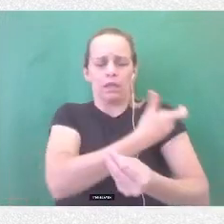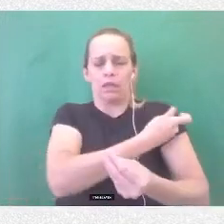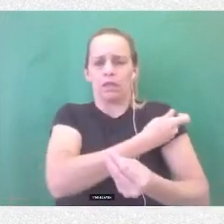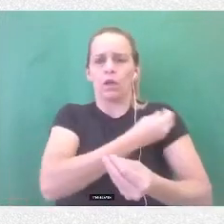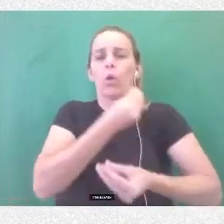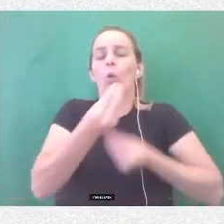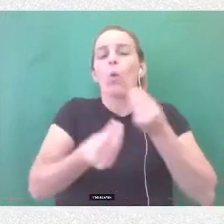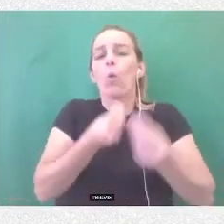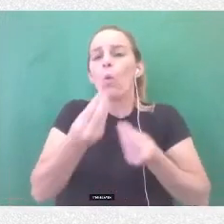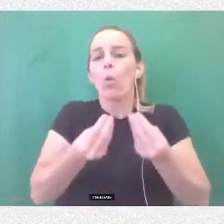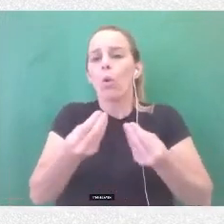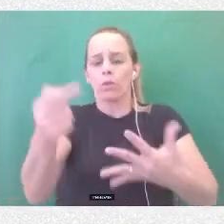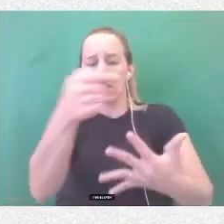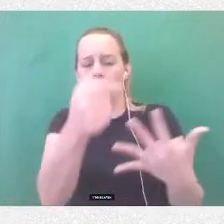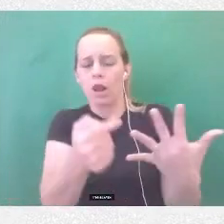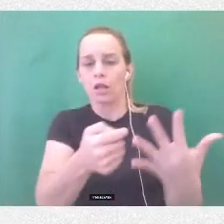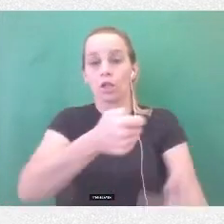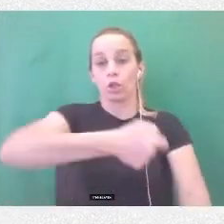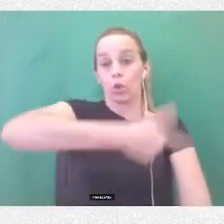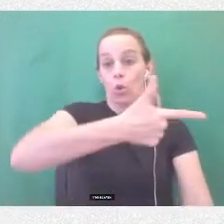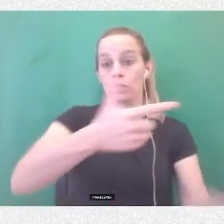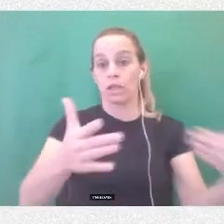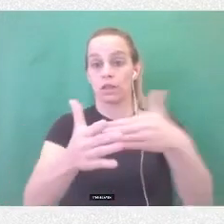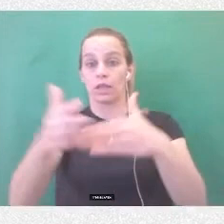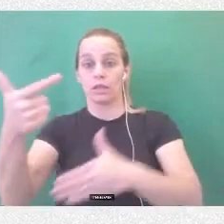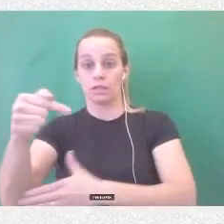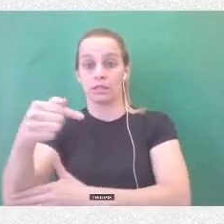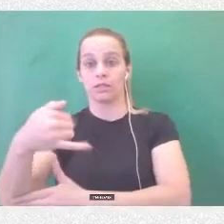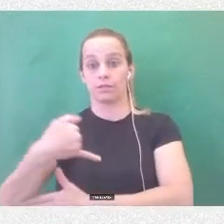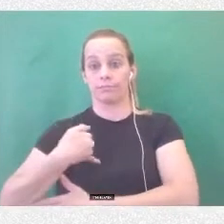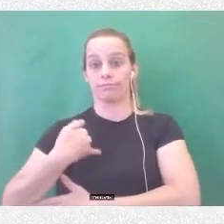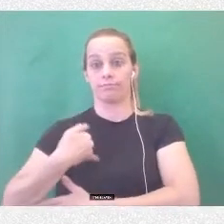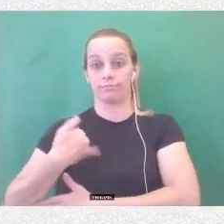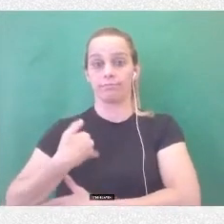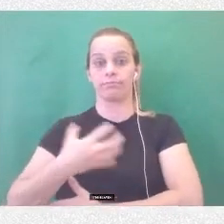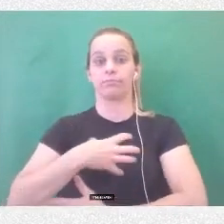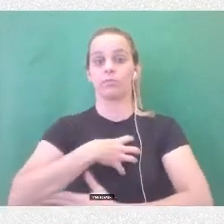na faixa dos 12 a 17 anos?